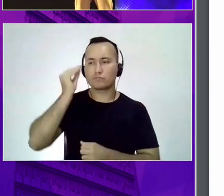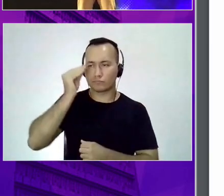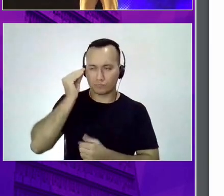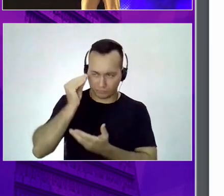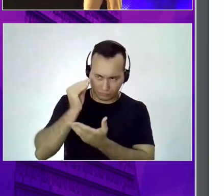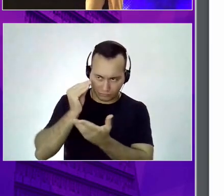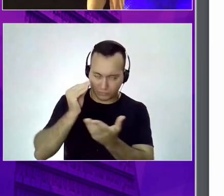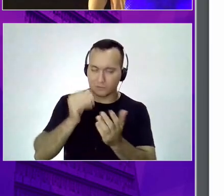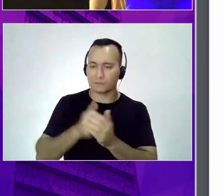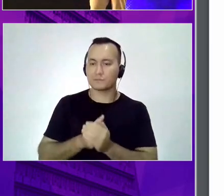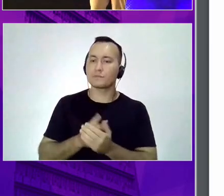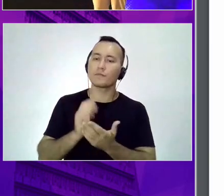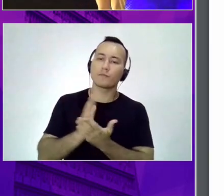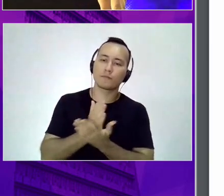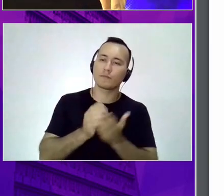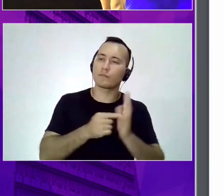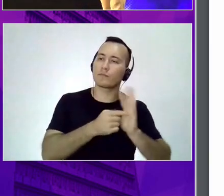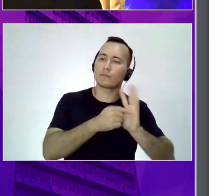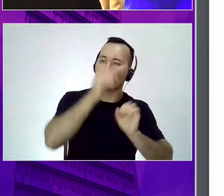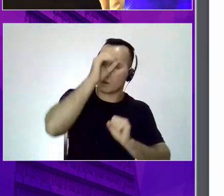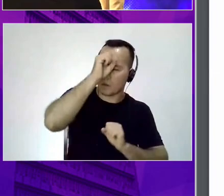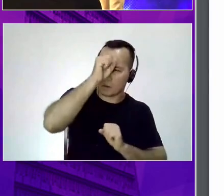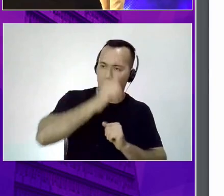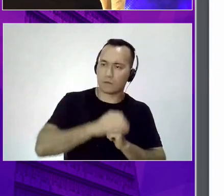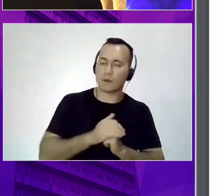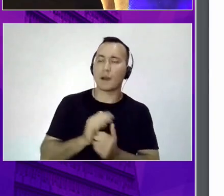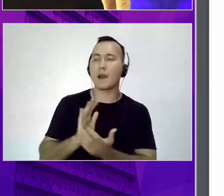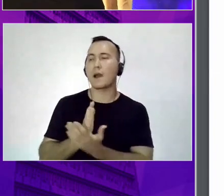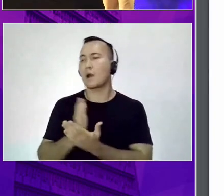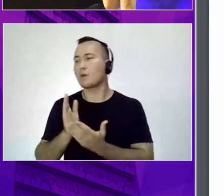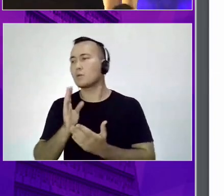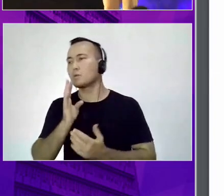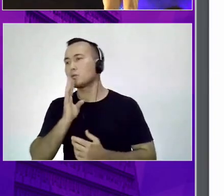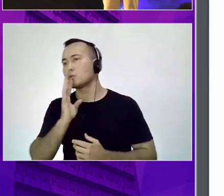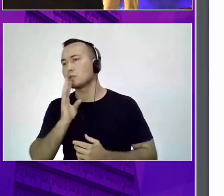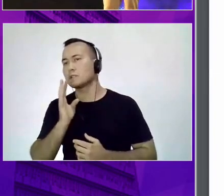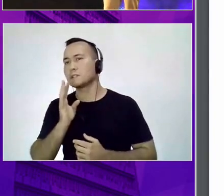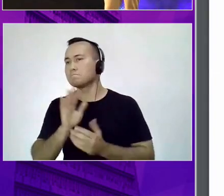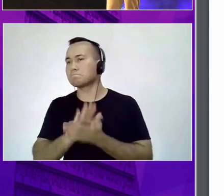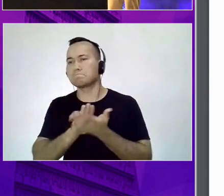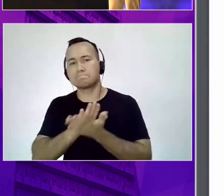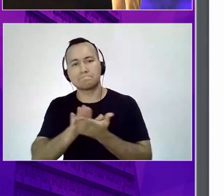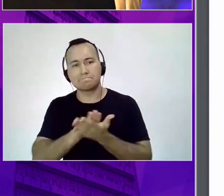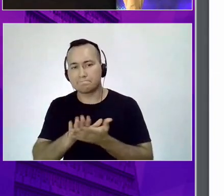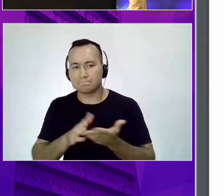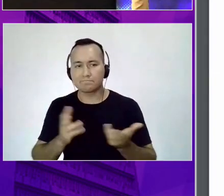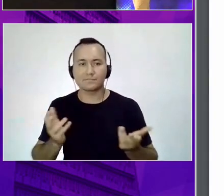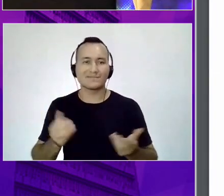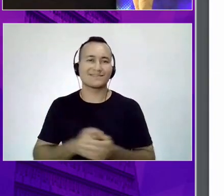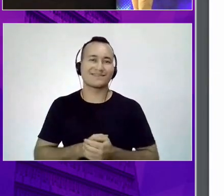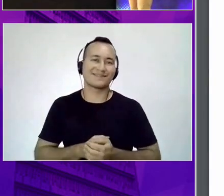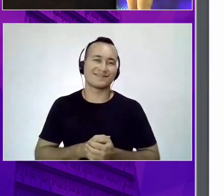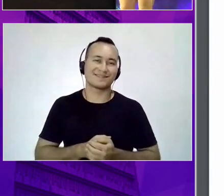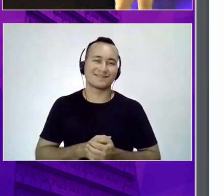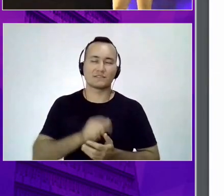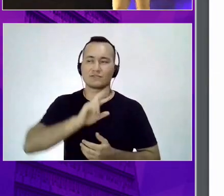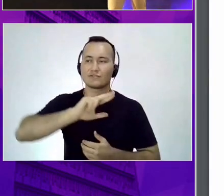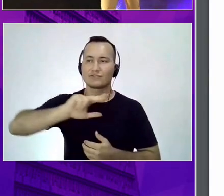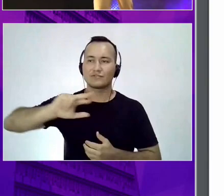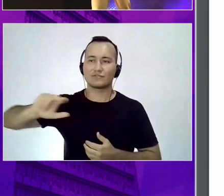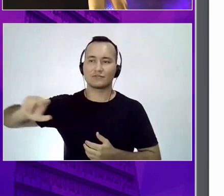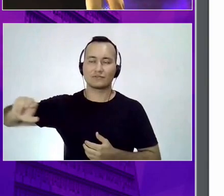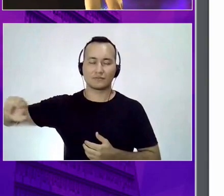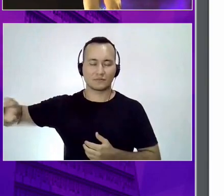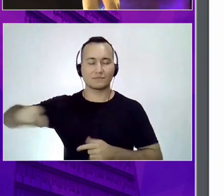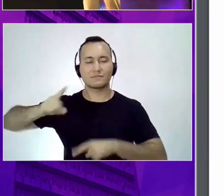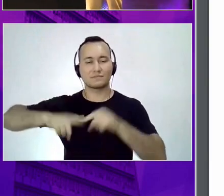ou pessoas que, enfim, não conhecem nada, e a gente tem diversos níveis de conhecimento dentro desse trabalho. A gente traz essas pessoas